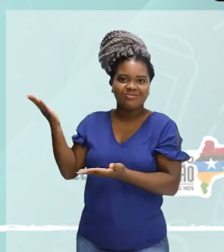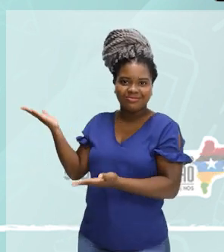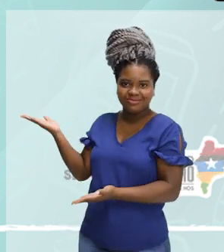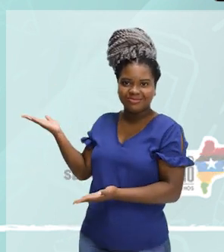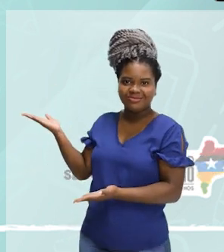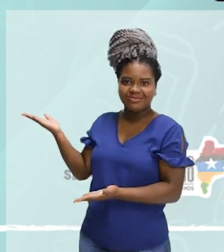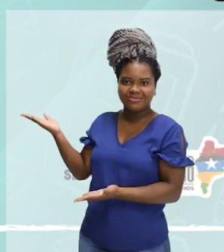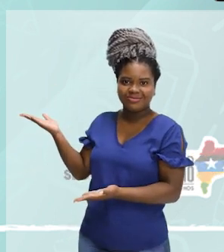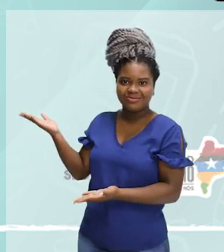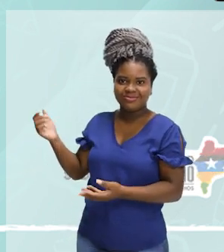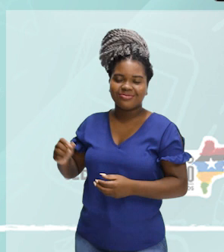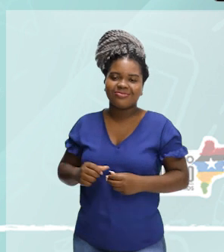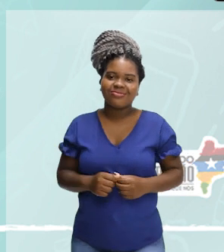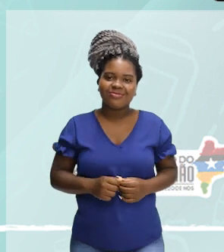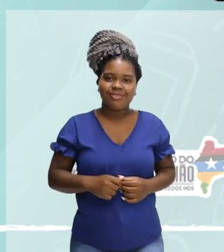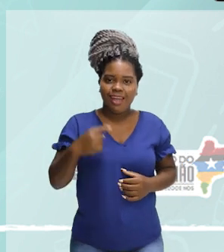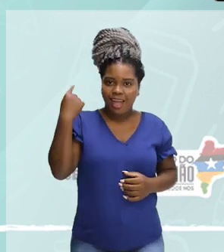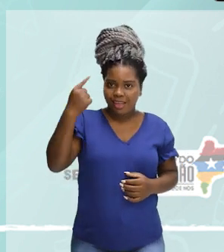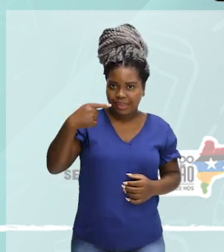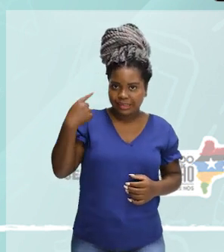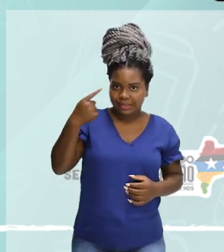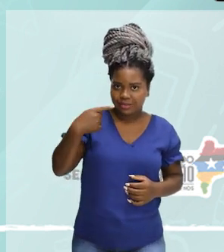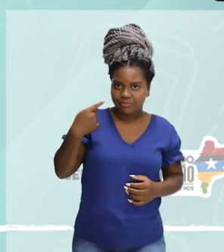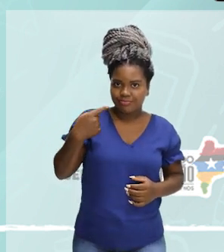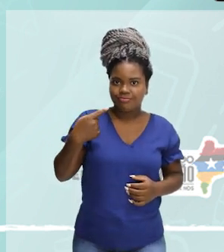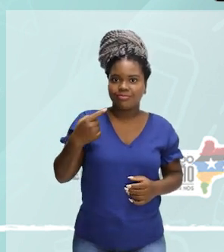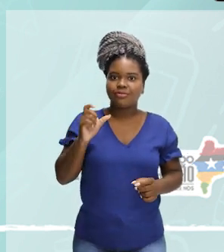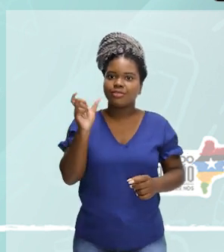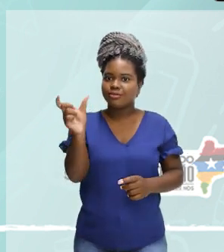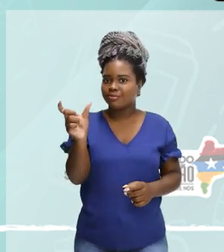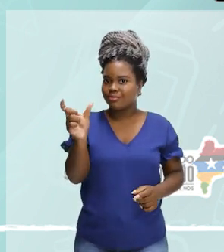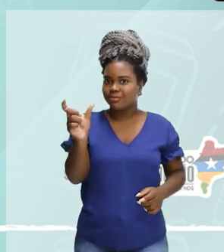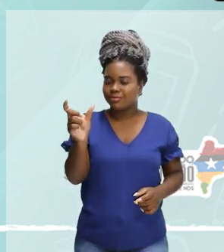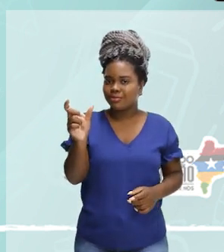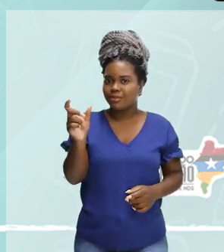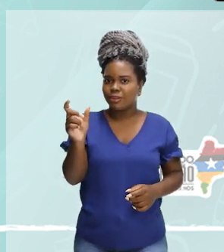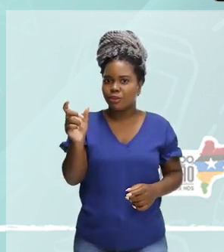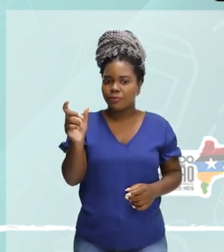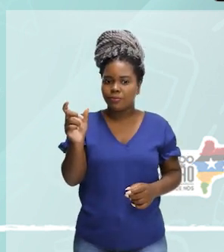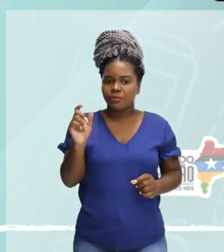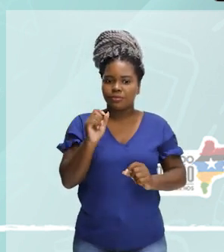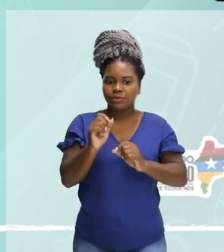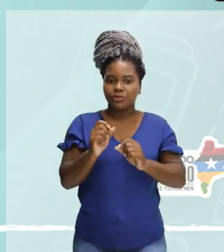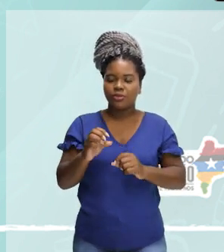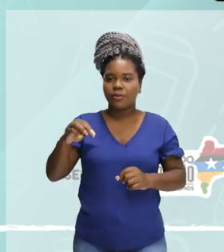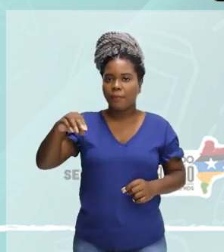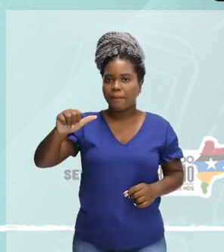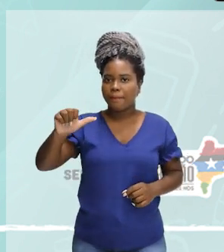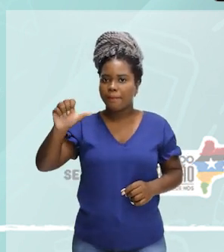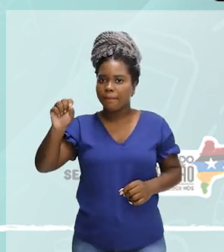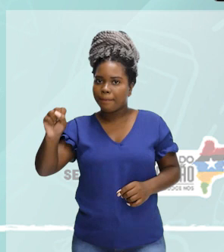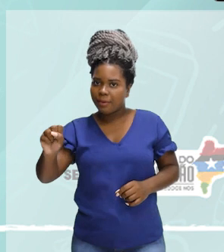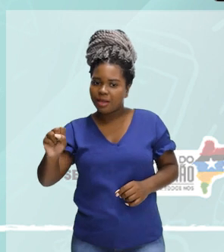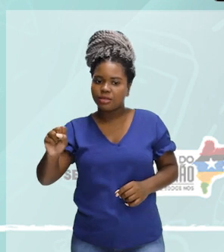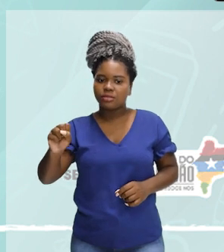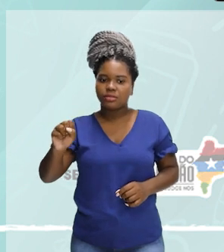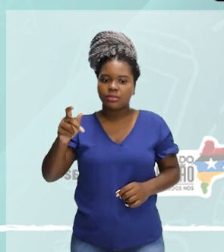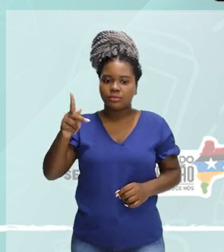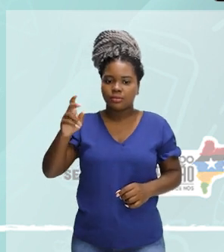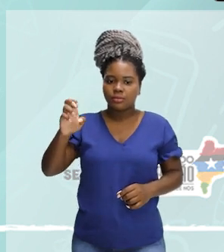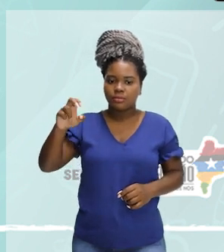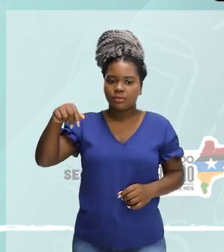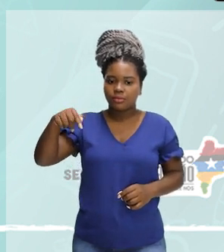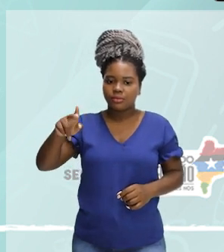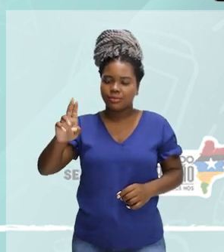as formas mais pequeno e mais grande são corretas em português. A gente não